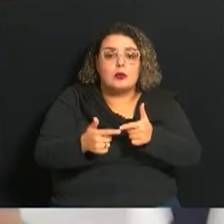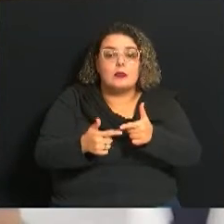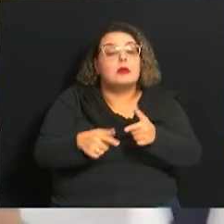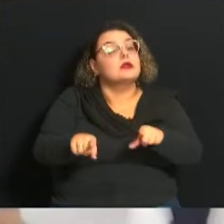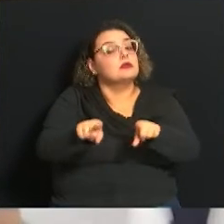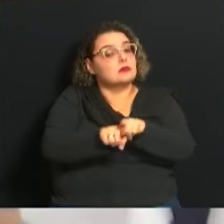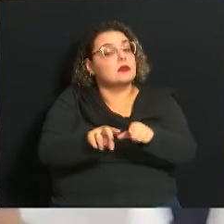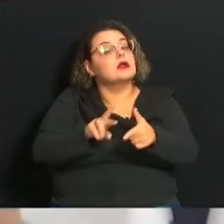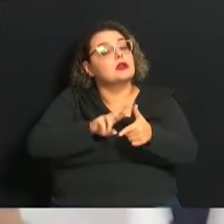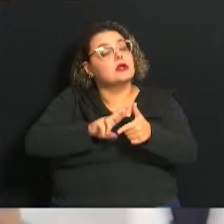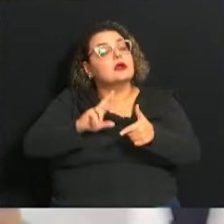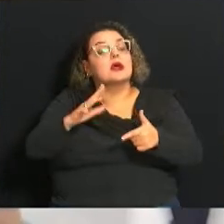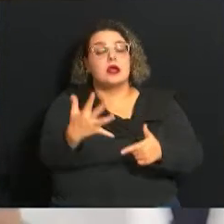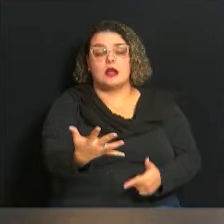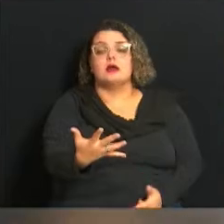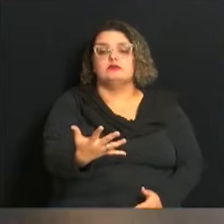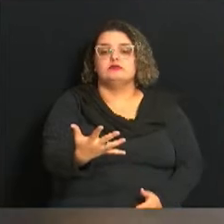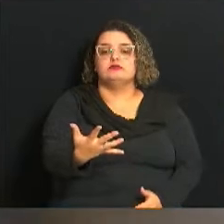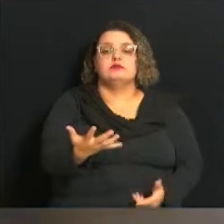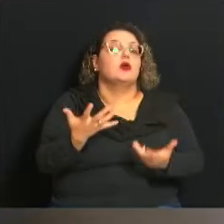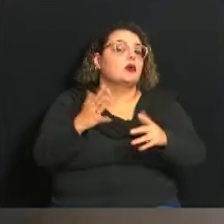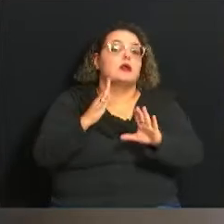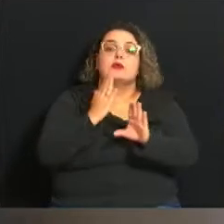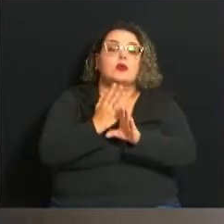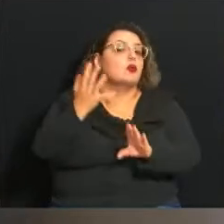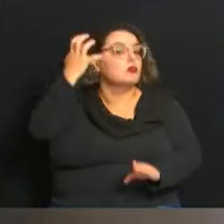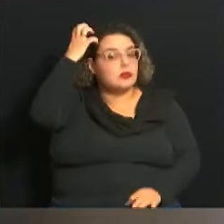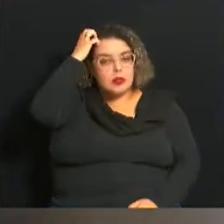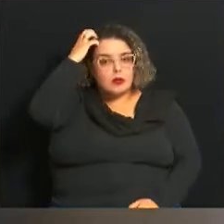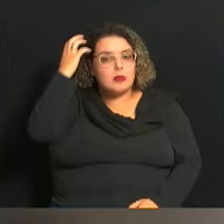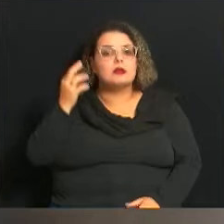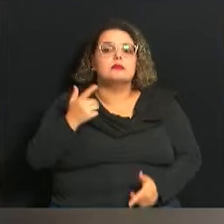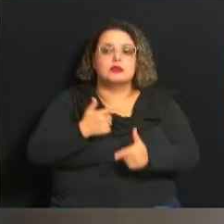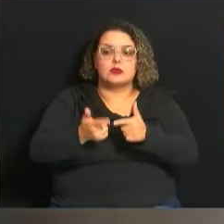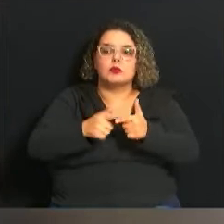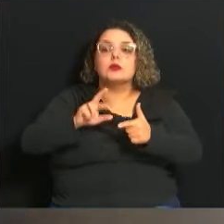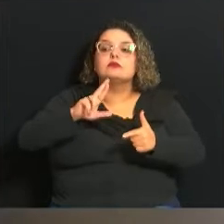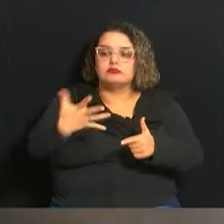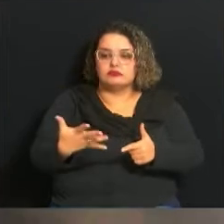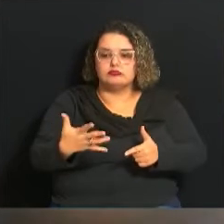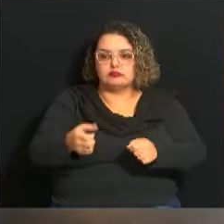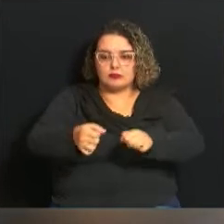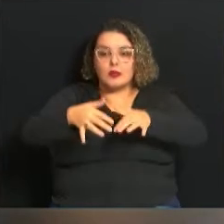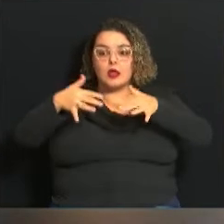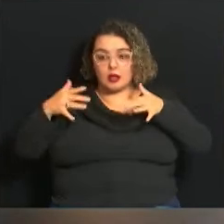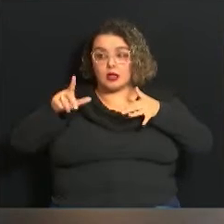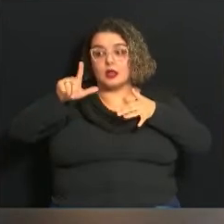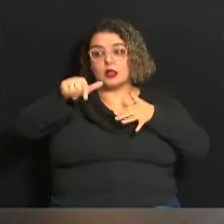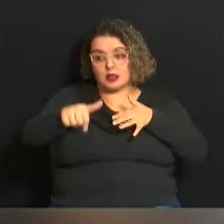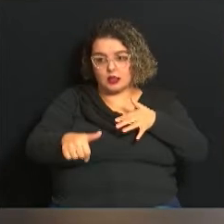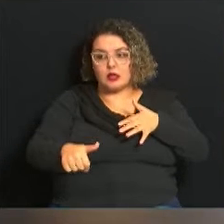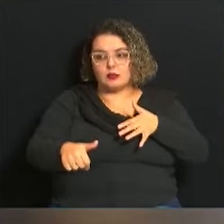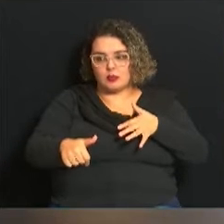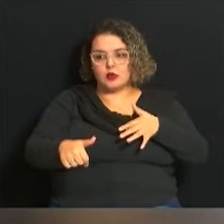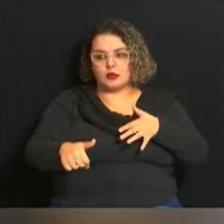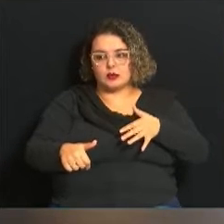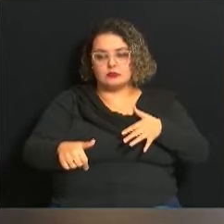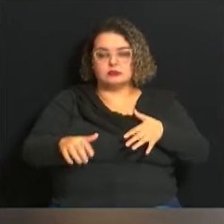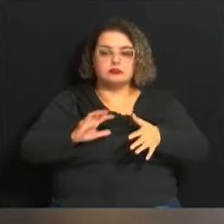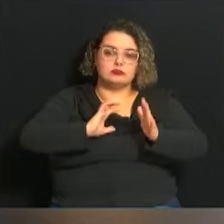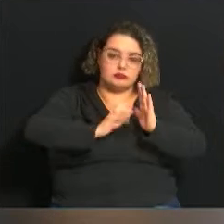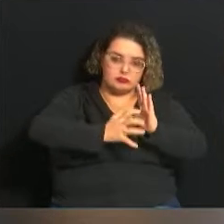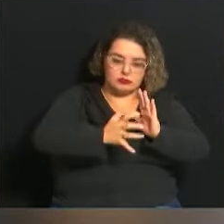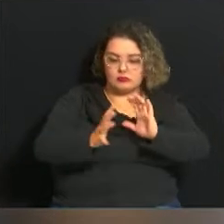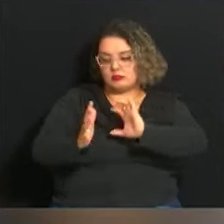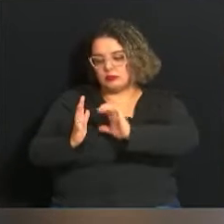culpado. Nós queremos achar uma solução. O requerimento deve ser aprovado em plenário e, posteriormente, os partidos interessados